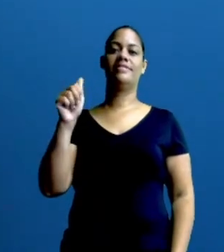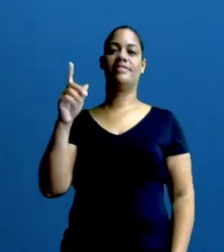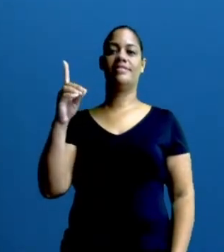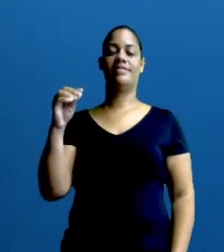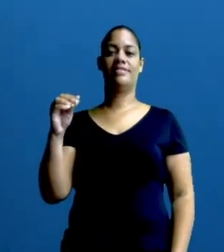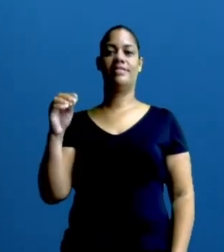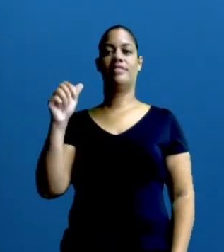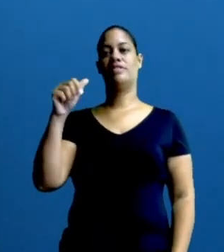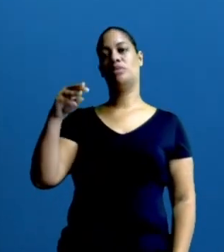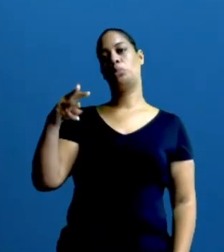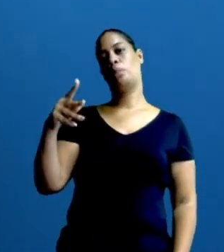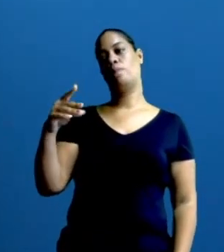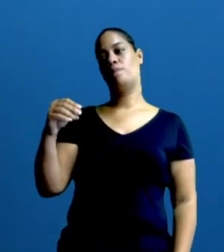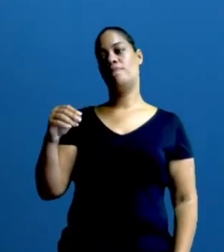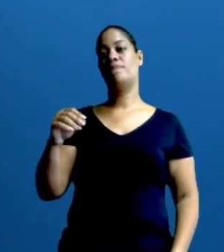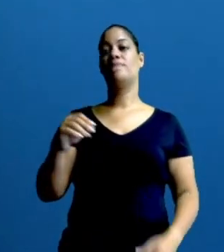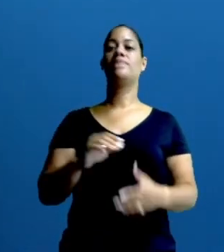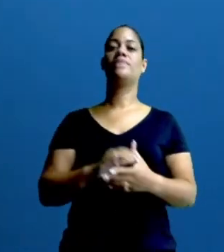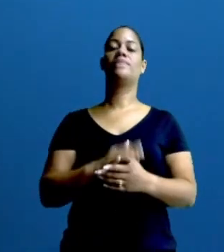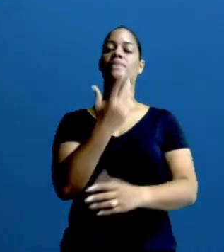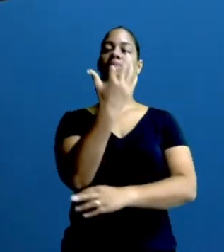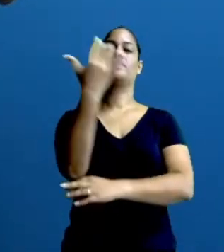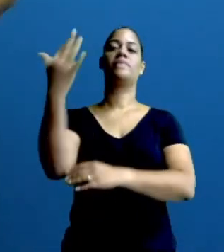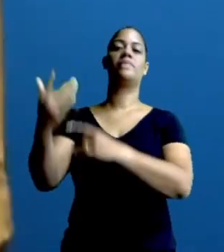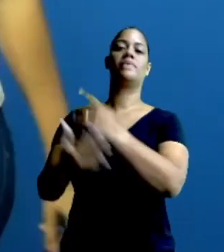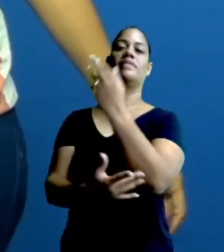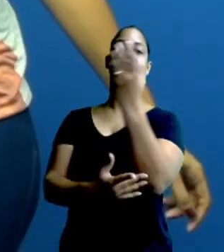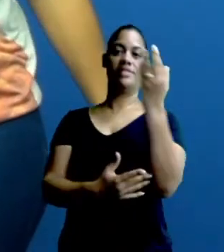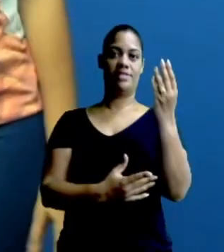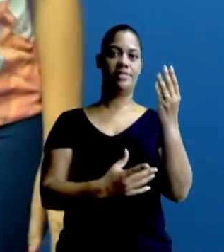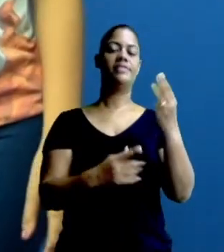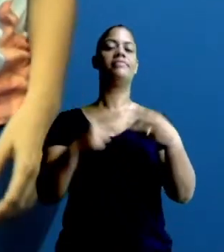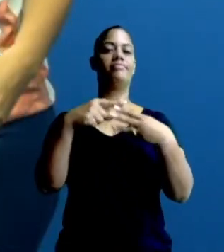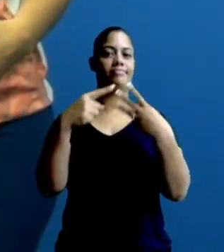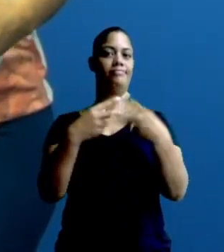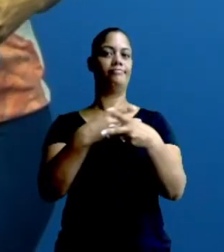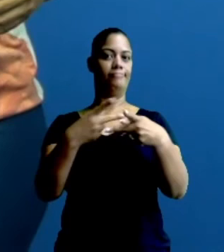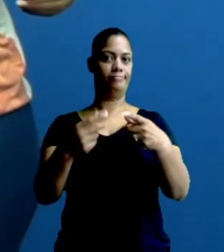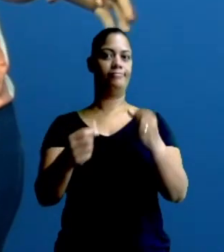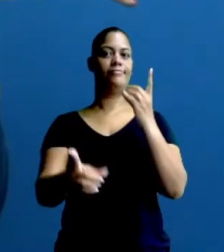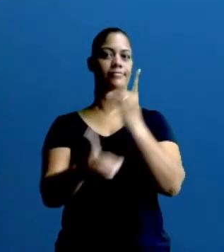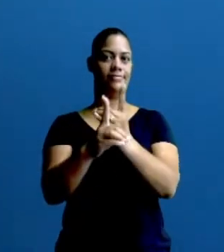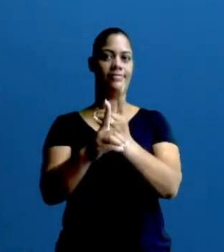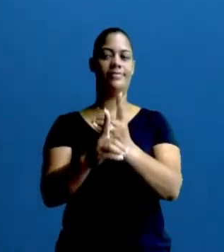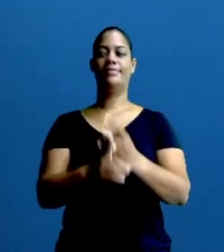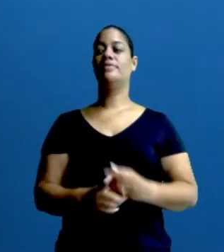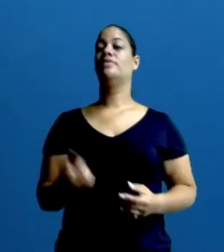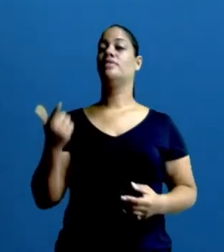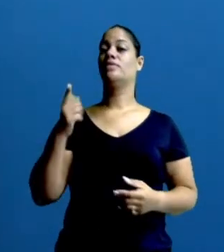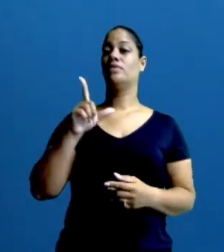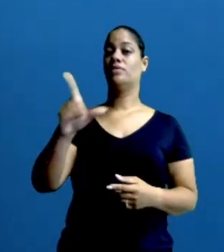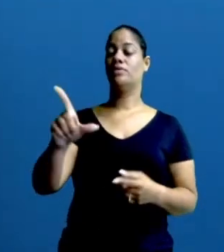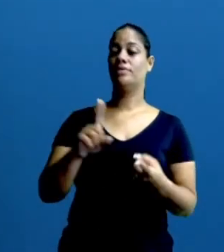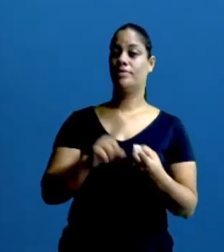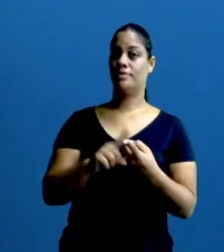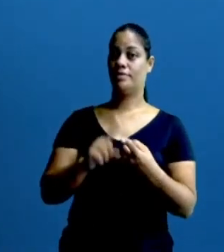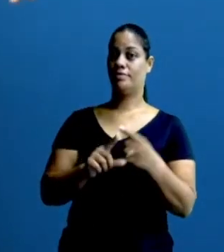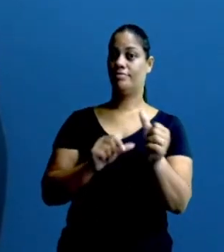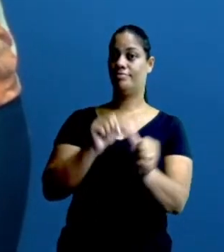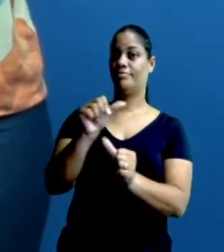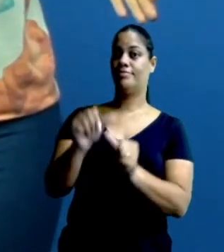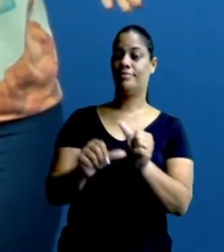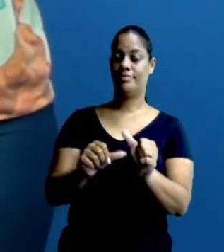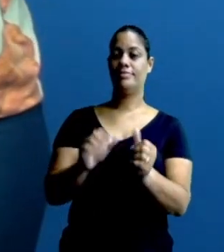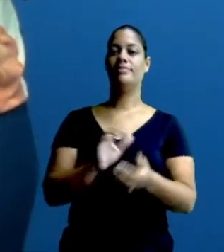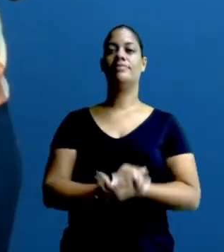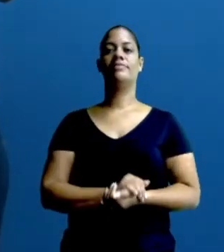do campo e das florestas tropicais. São esses 3 tipos que eu posso encontrar lá. Outra vegetação de transição